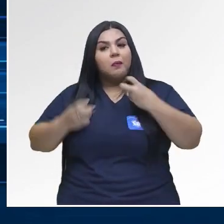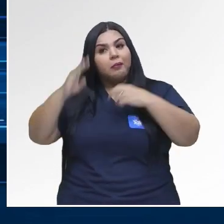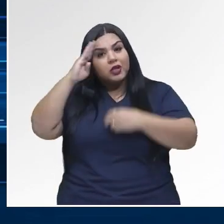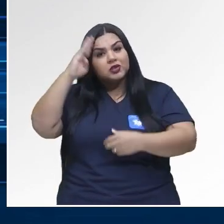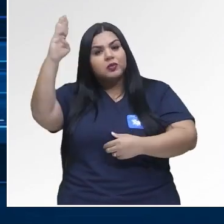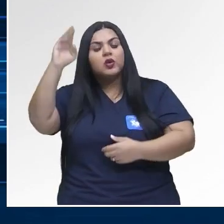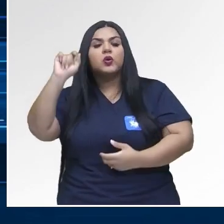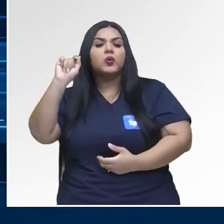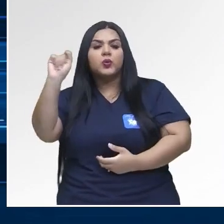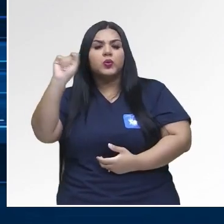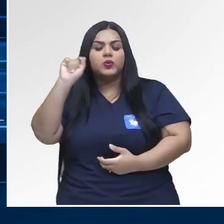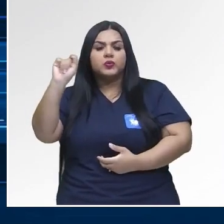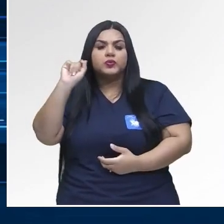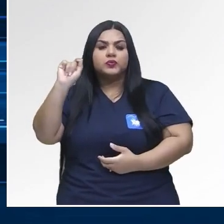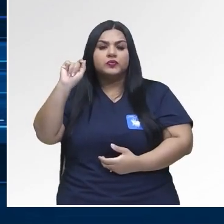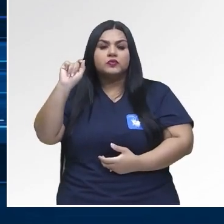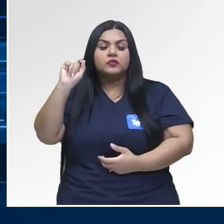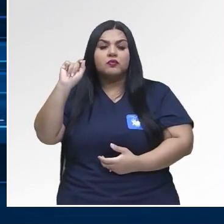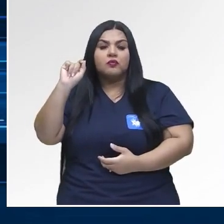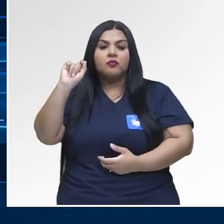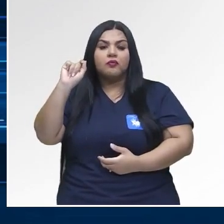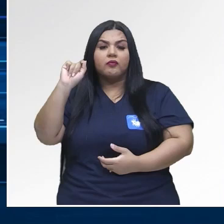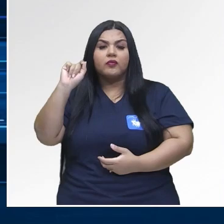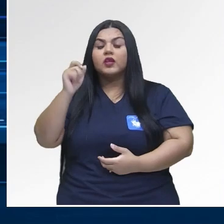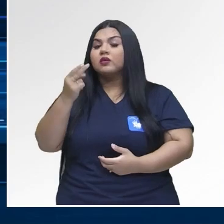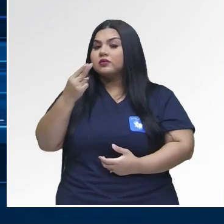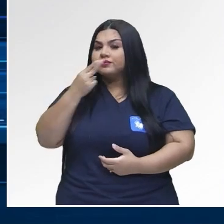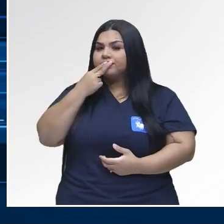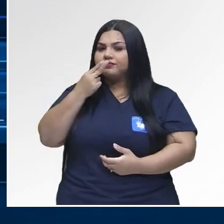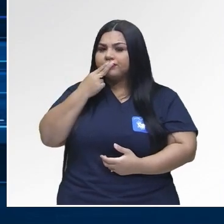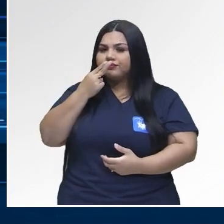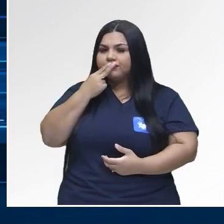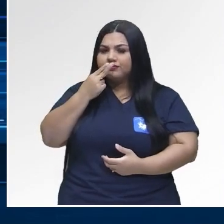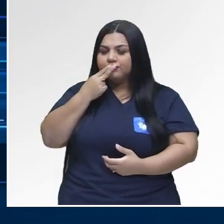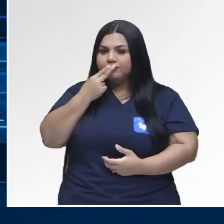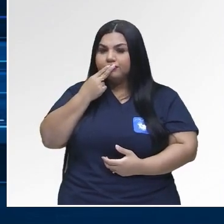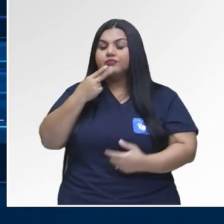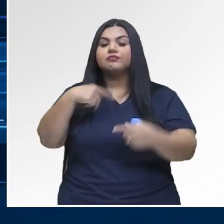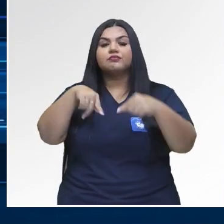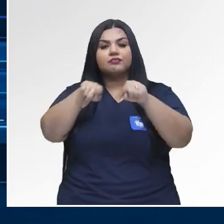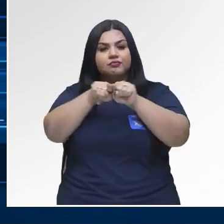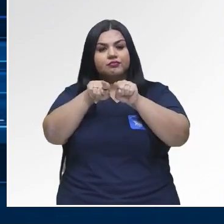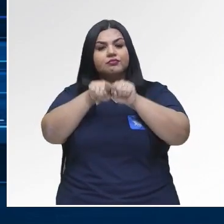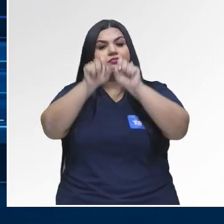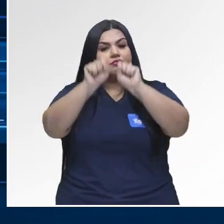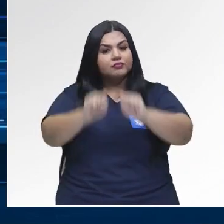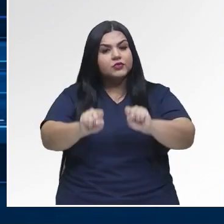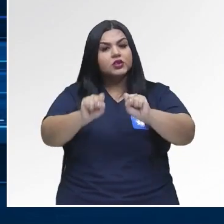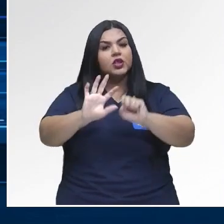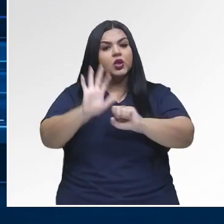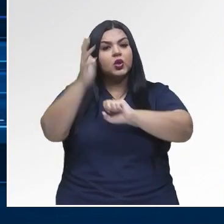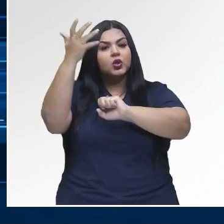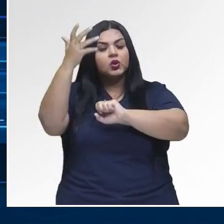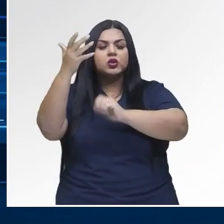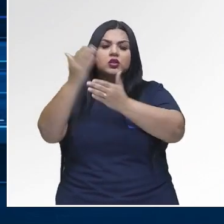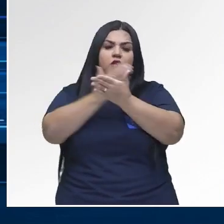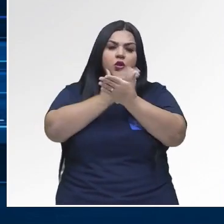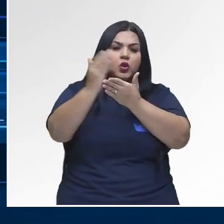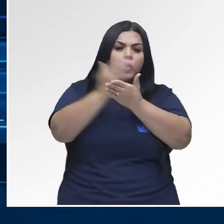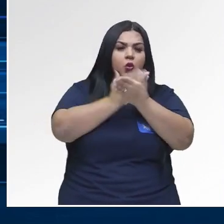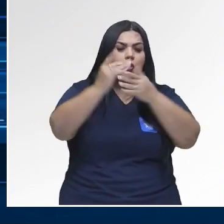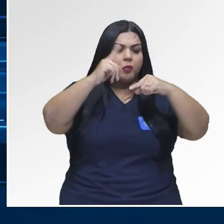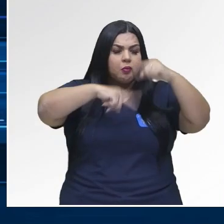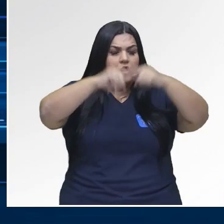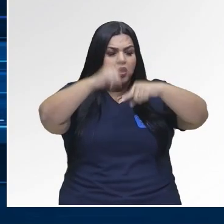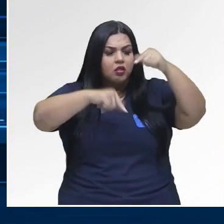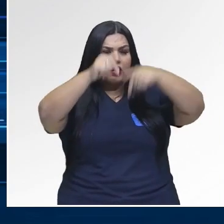para aparecimento dessa doença é o tabagismo. E também ela pode ser causada por certos produtos químicos que a pessoa